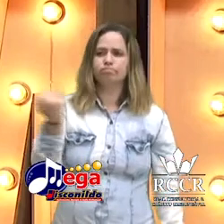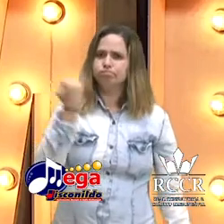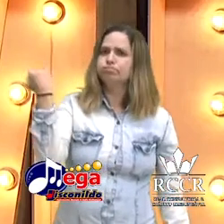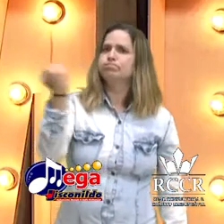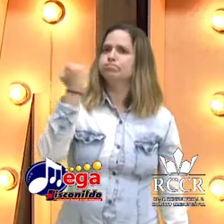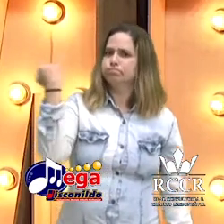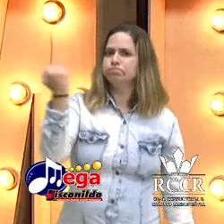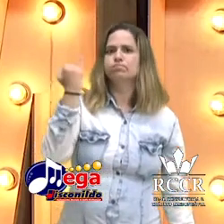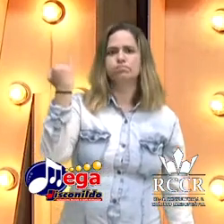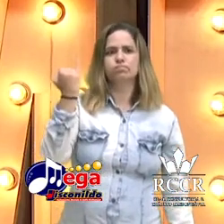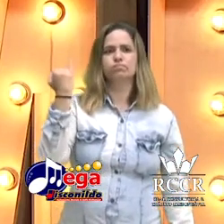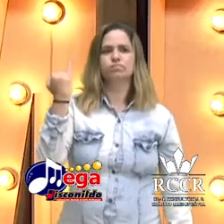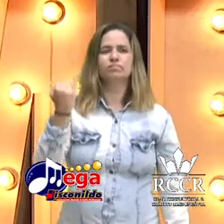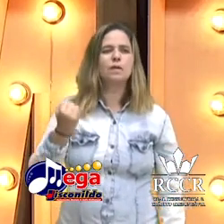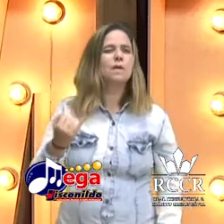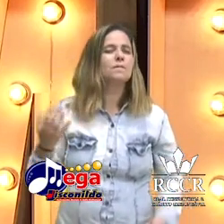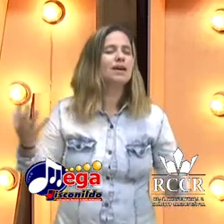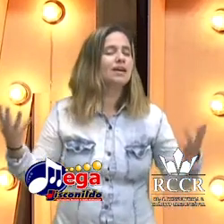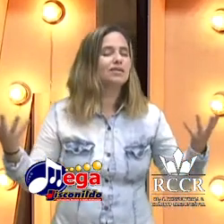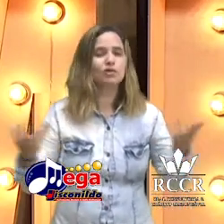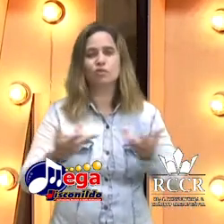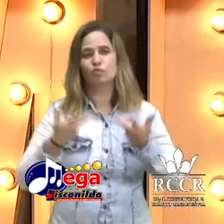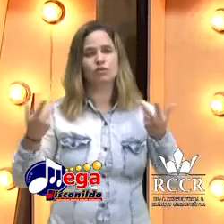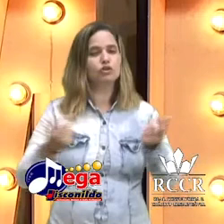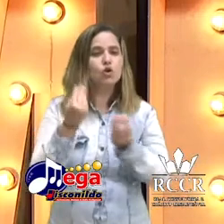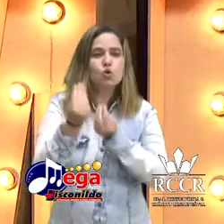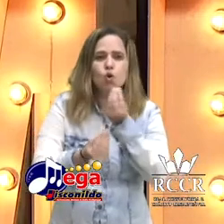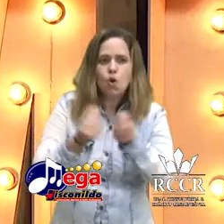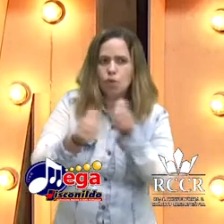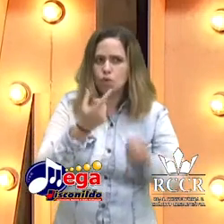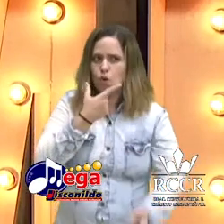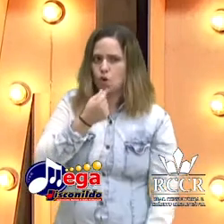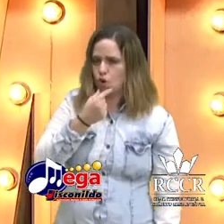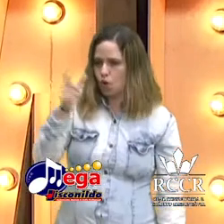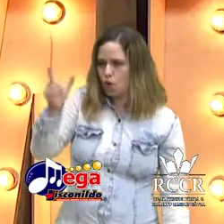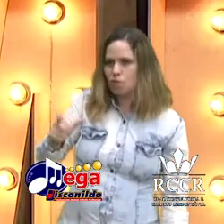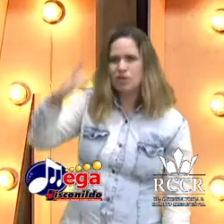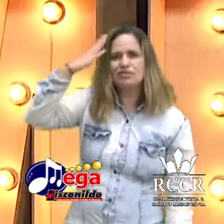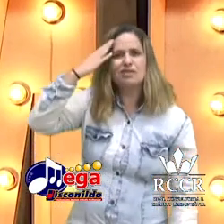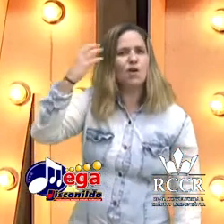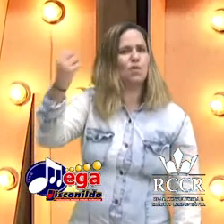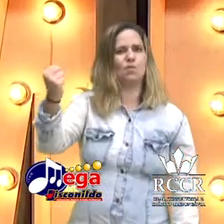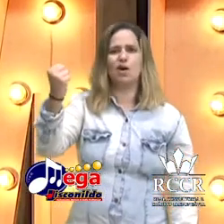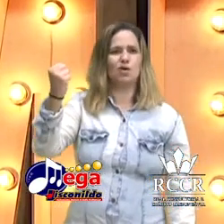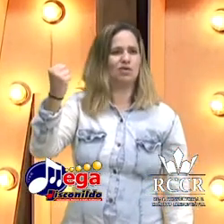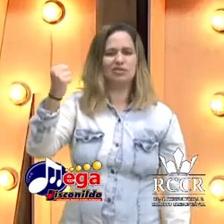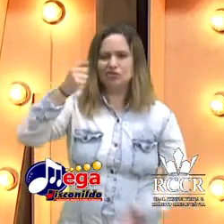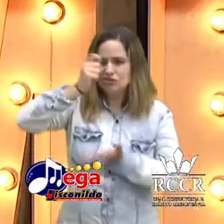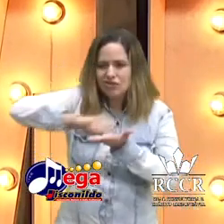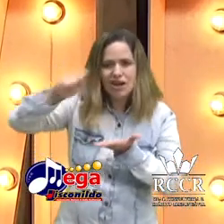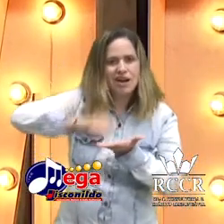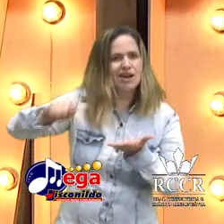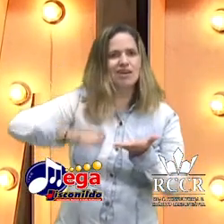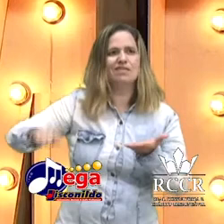hoje. E é incrível como o alerta de Salomão, tantos anos atrás, se torna algo tão